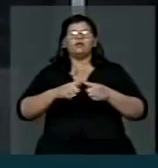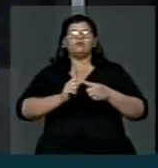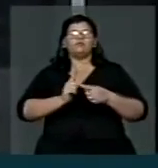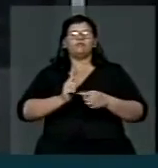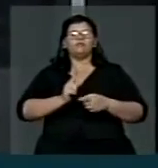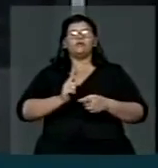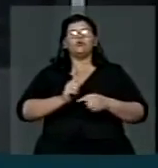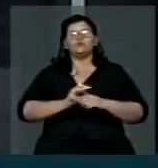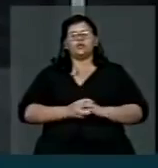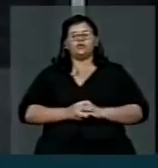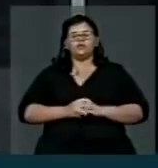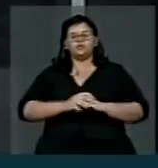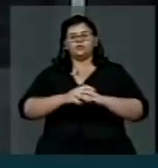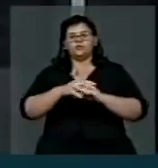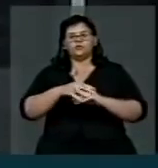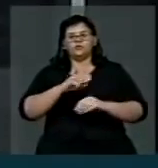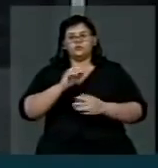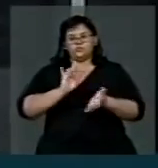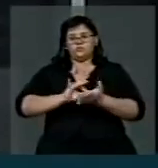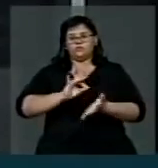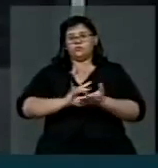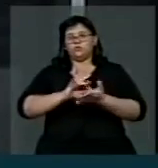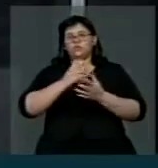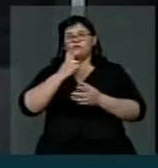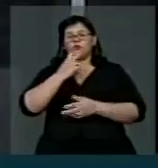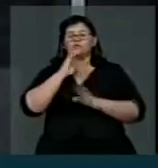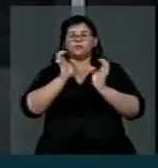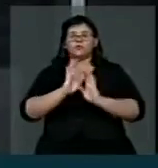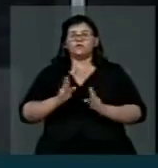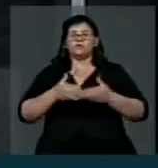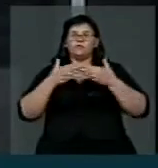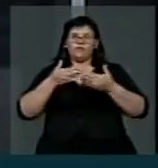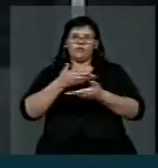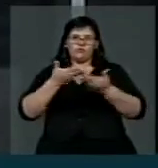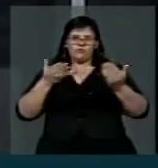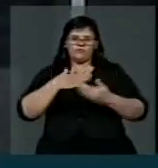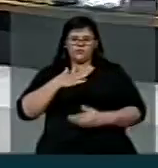esse discurso seja dado publicidade na Voz do Brasil e nos demais meios de